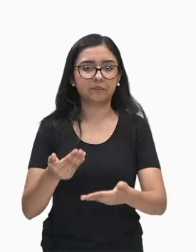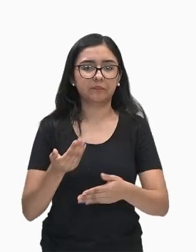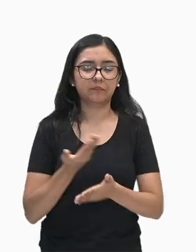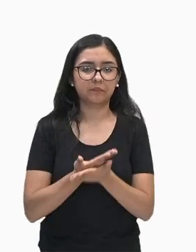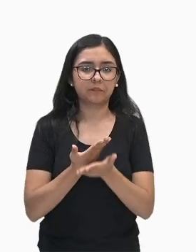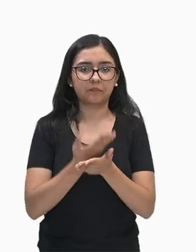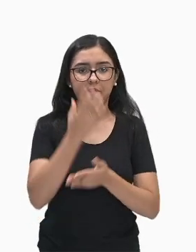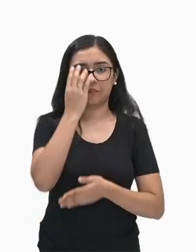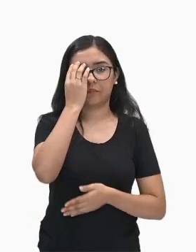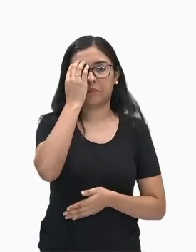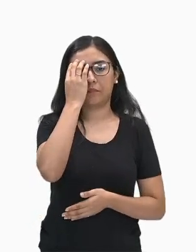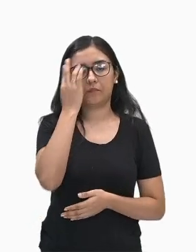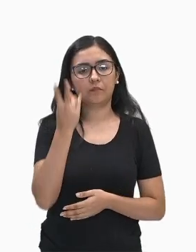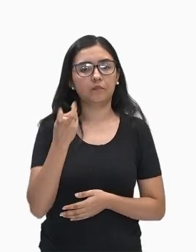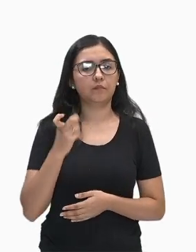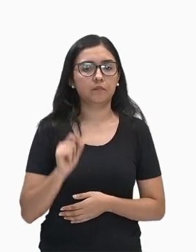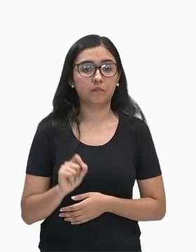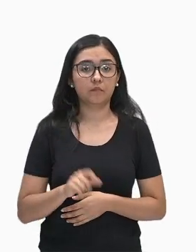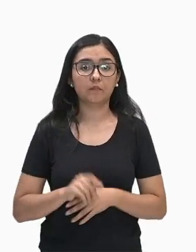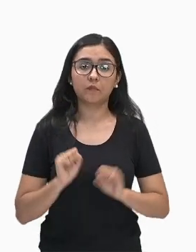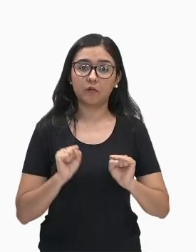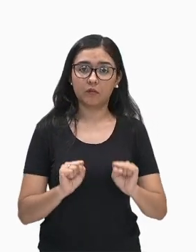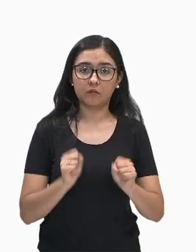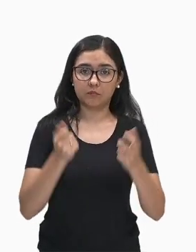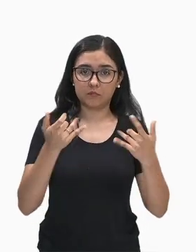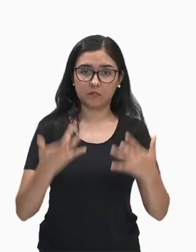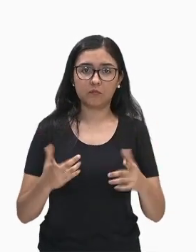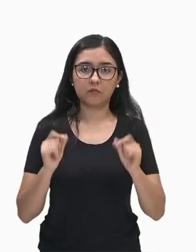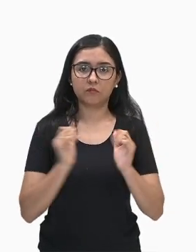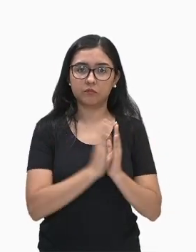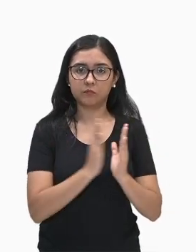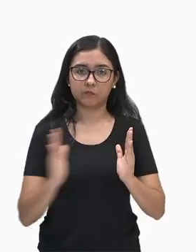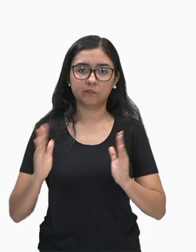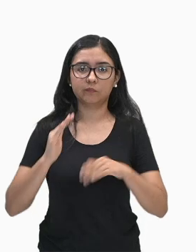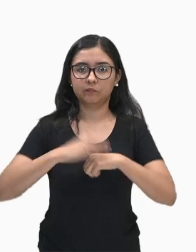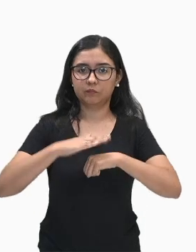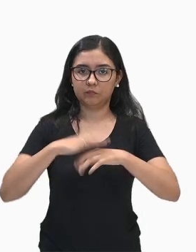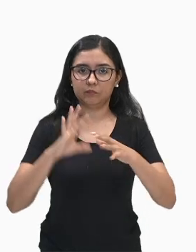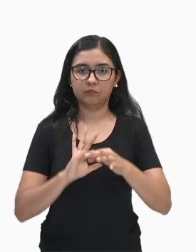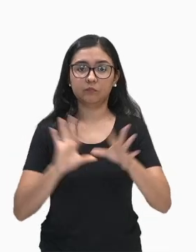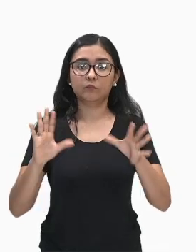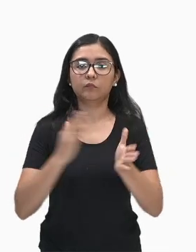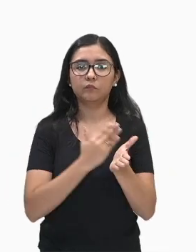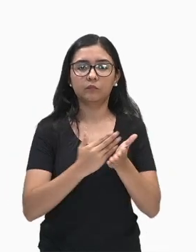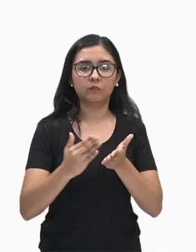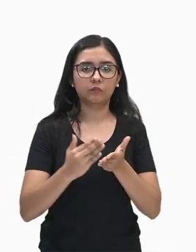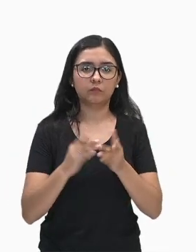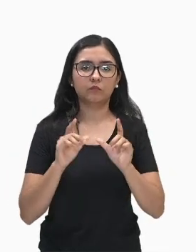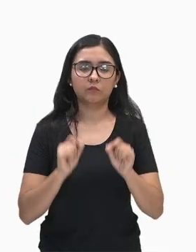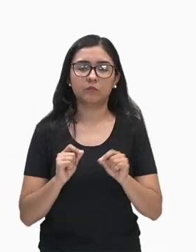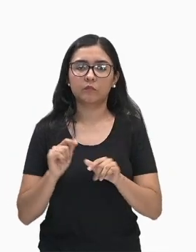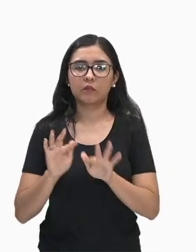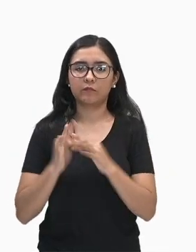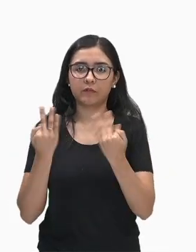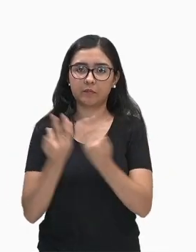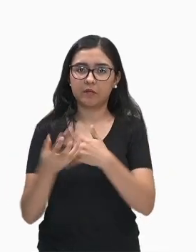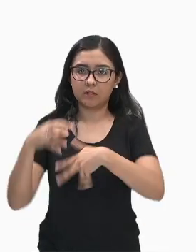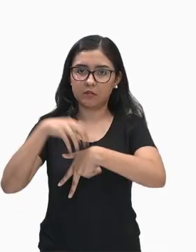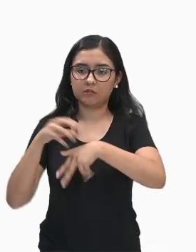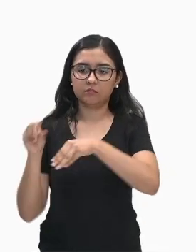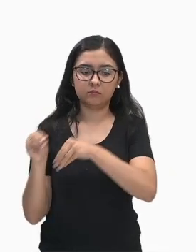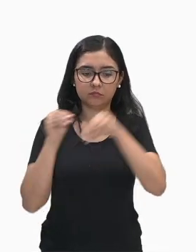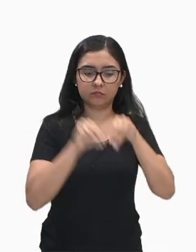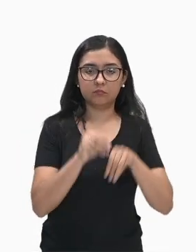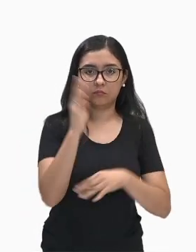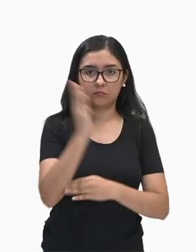aula. Então veja lá, podemos dizer que o processo de independência teve início com a vinda da família real para o